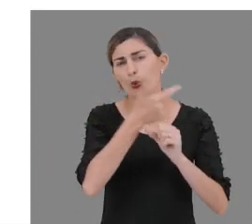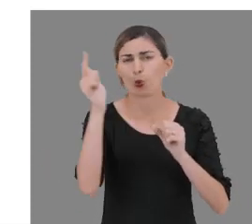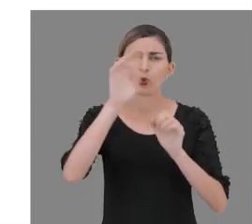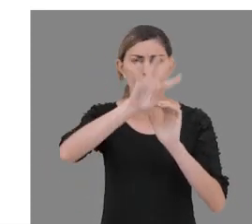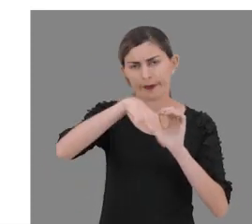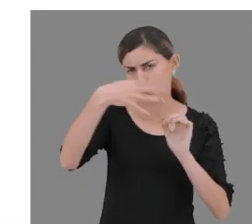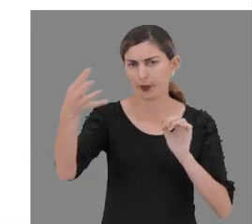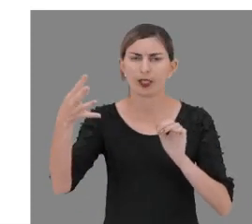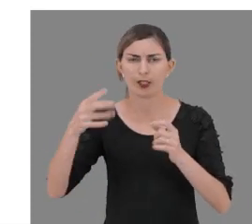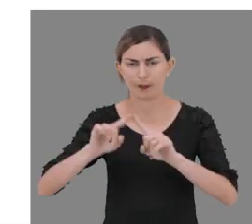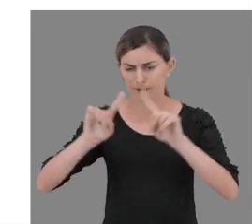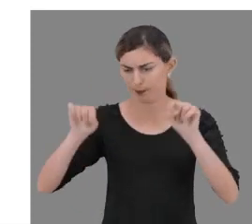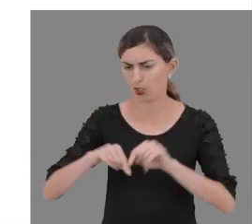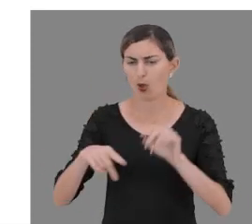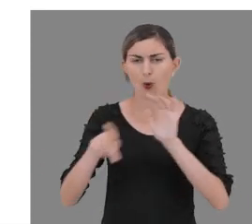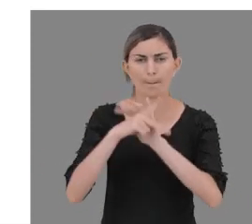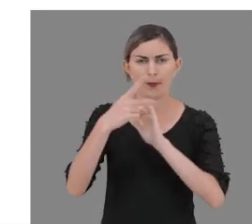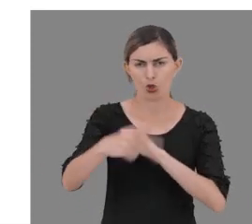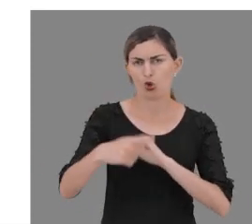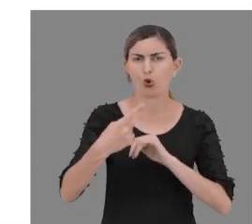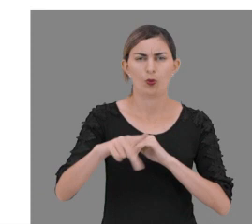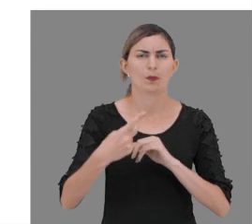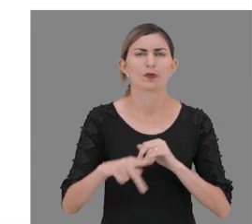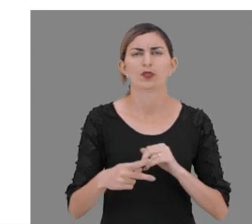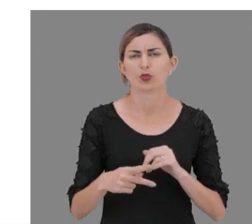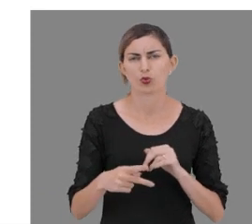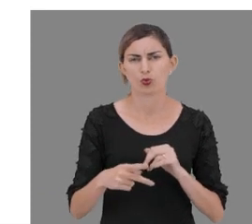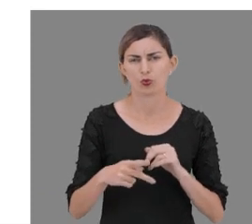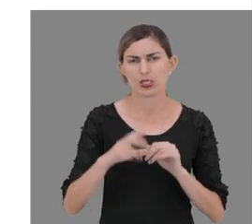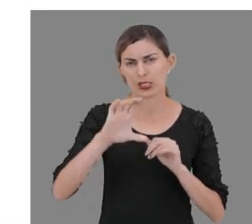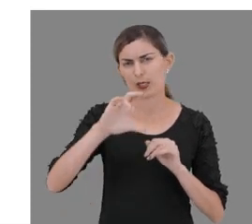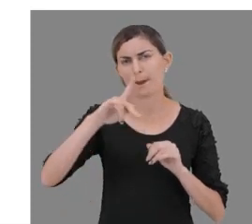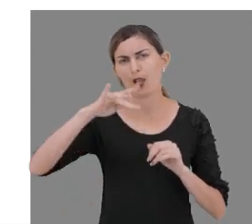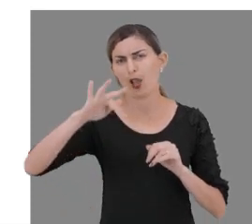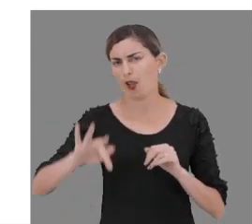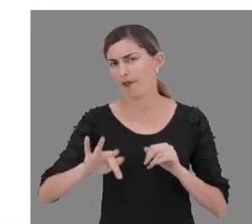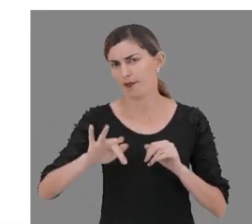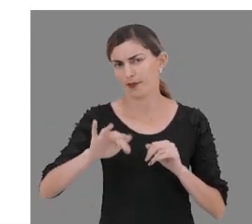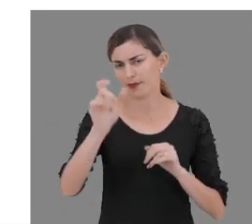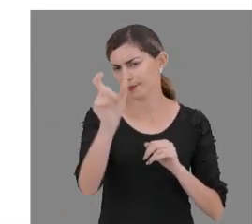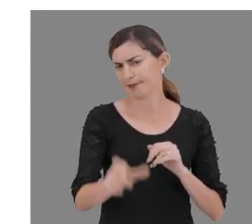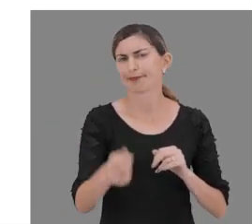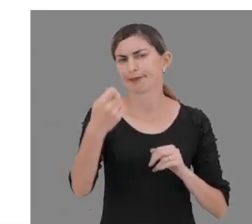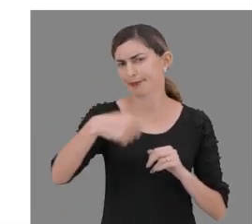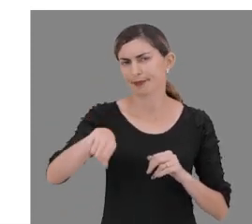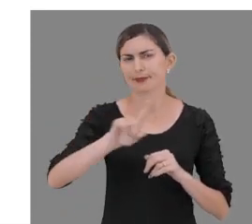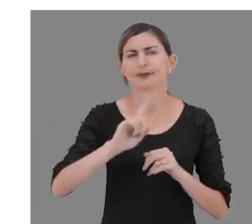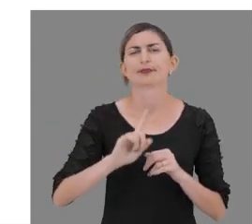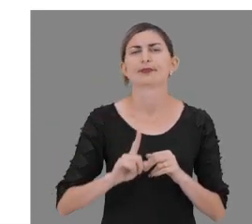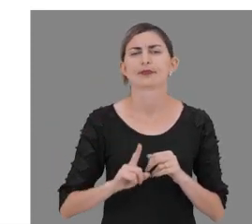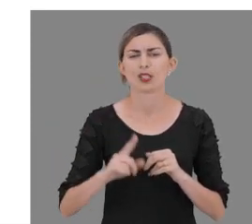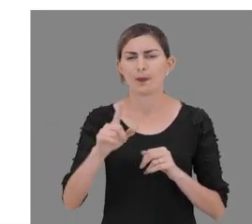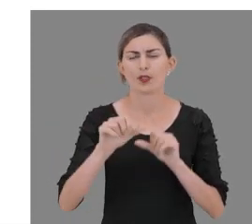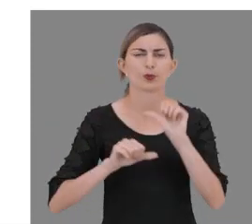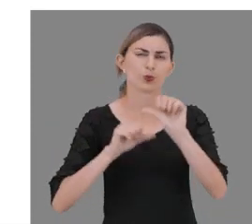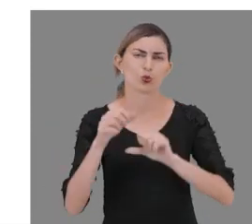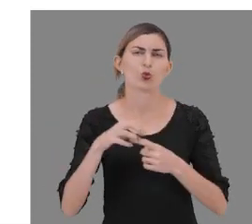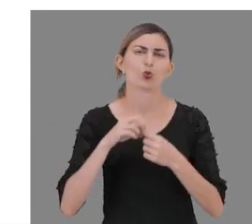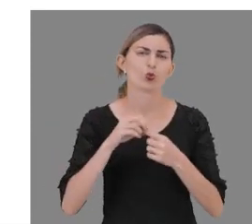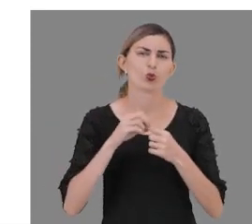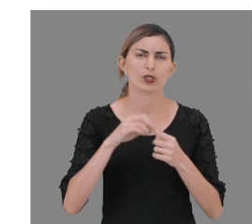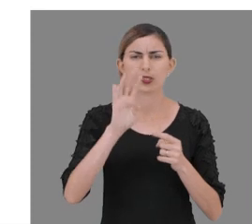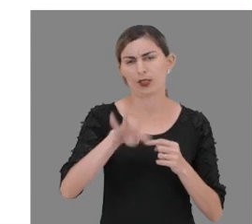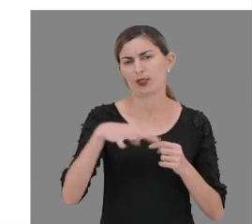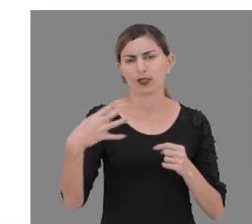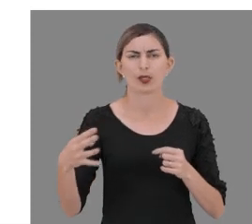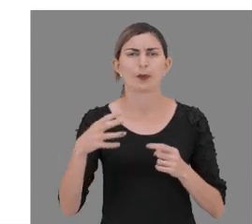pode formar uma outra tabela, ele não depende funcionalmente do CPF do cliente, você pode transformar